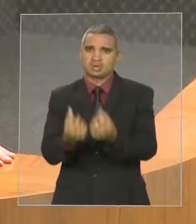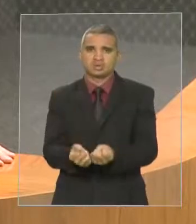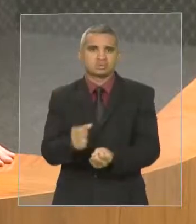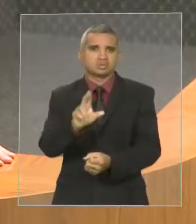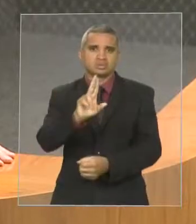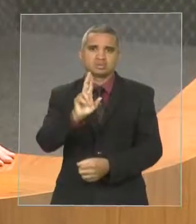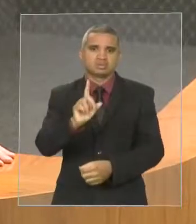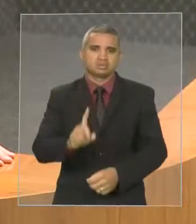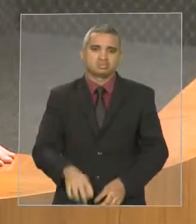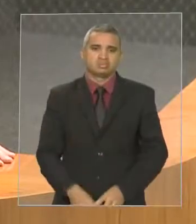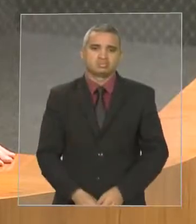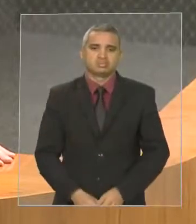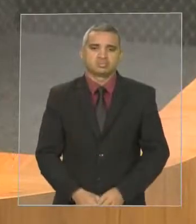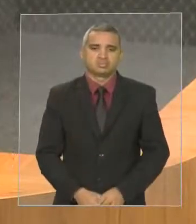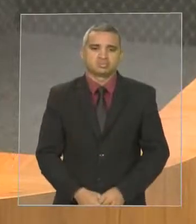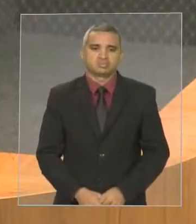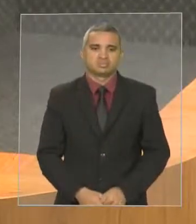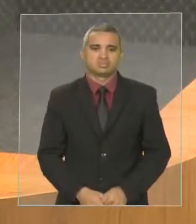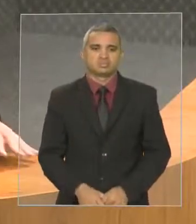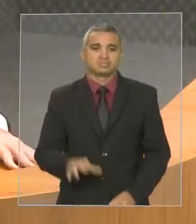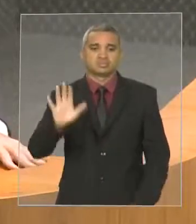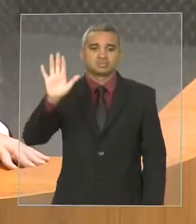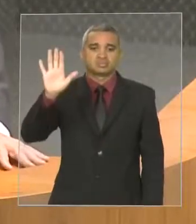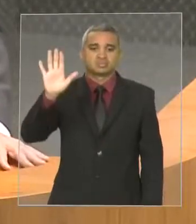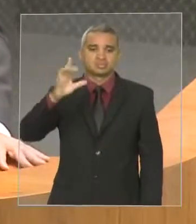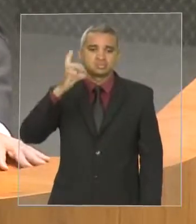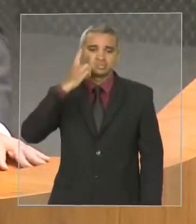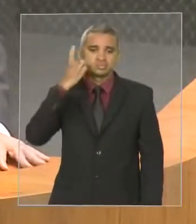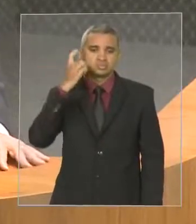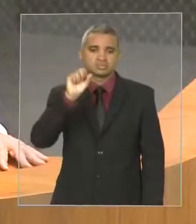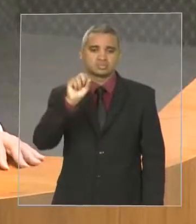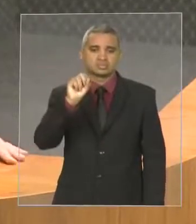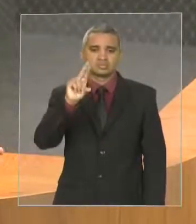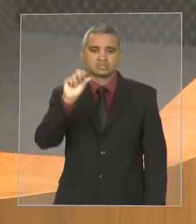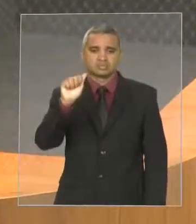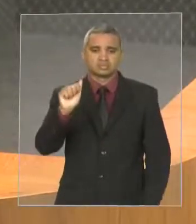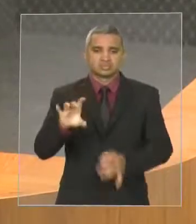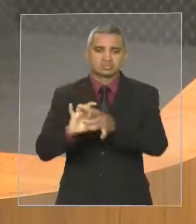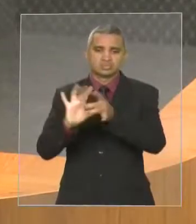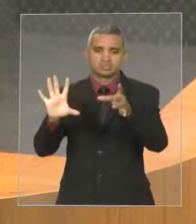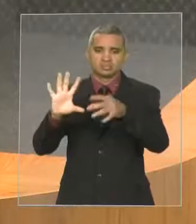deputado Souza Neto, dá uma parte. Conceda a Vossa Excelência, deputado Souza Neto.